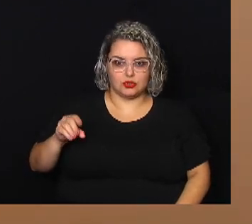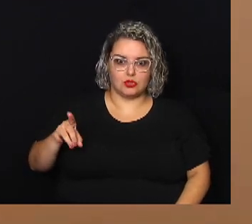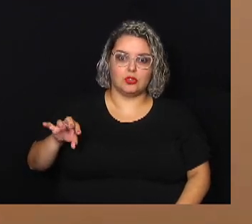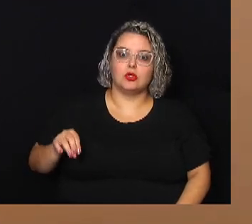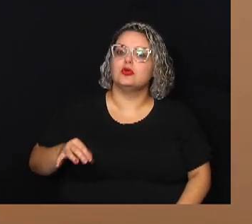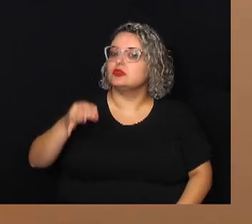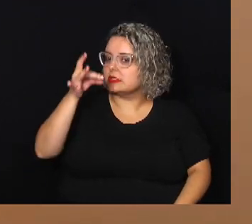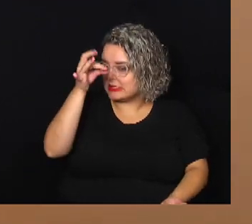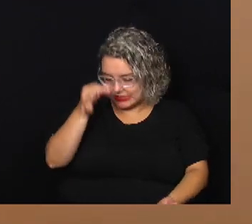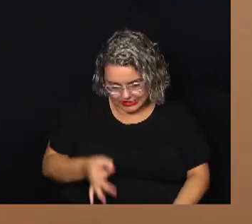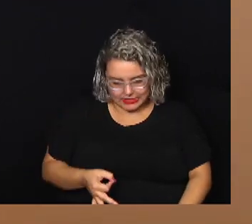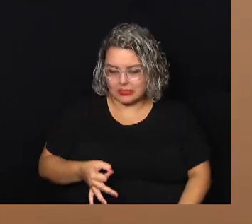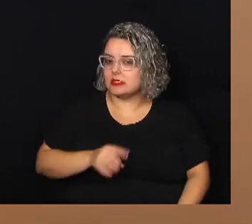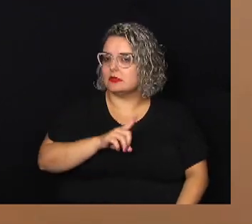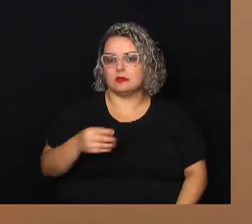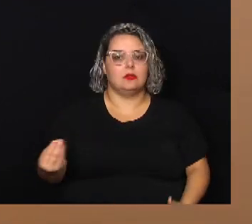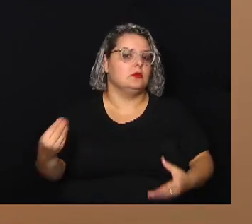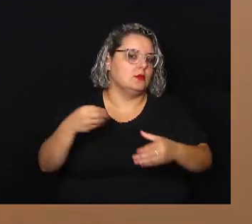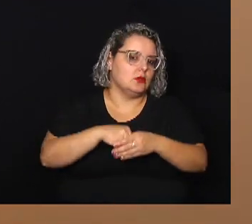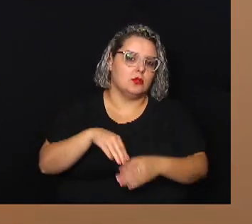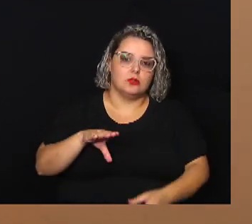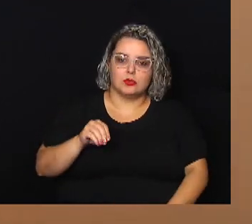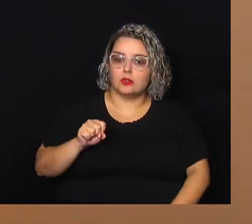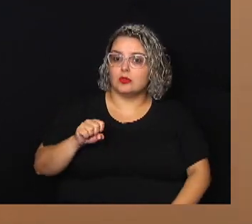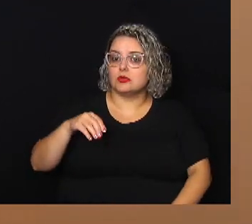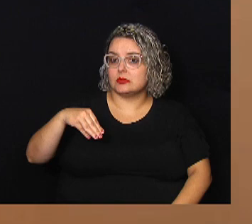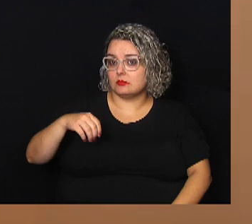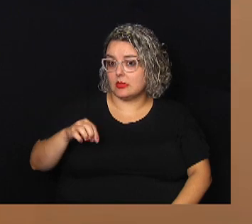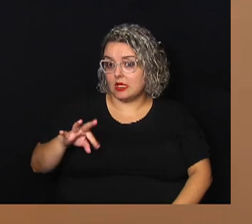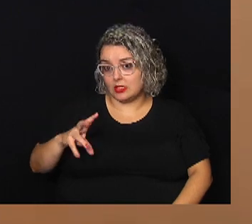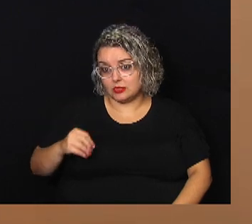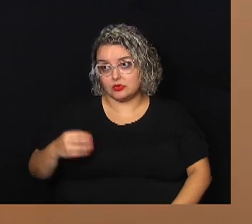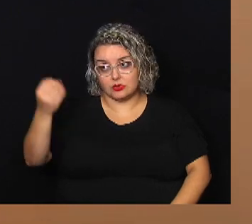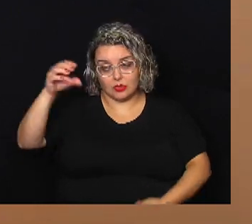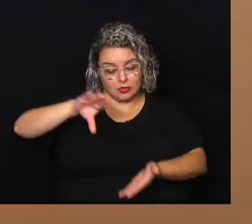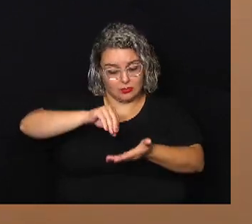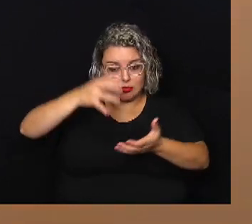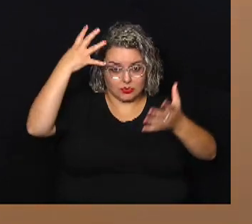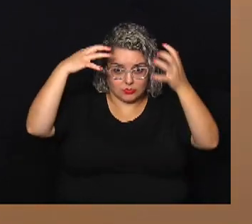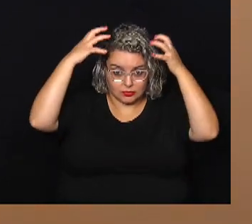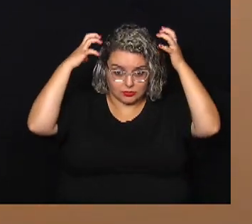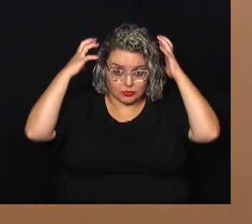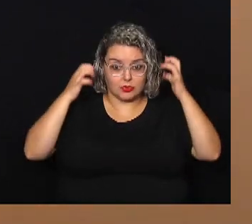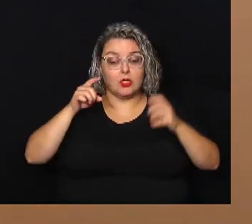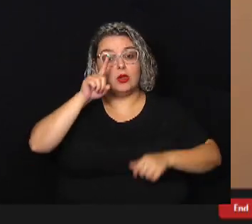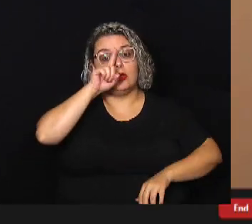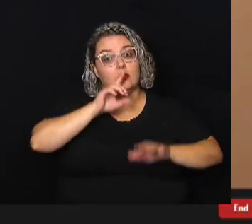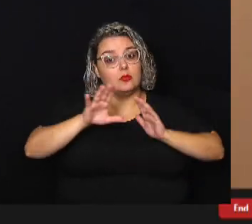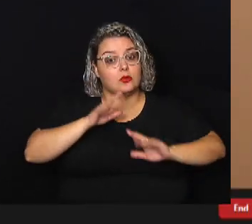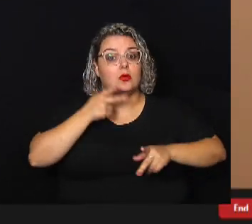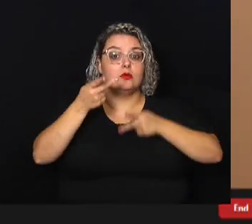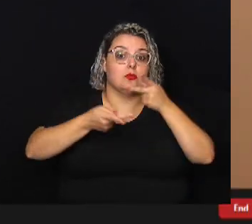composição dos cosméticos, dos shampoos. Tomem cuidado com o que muito se fala por aí.